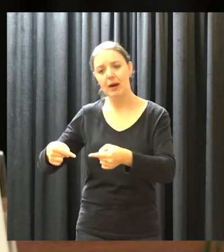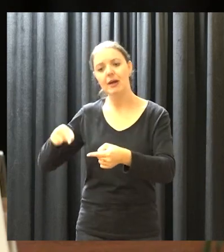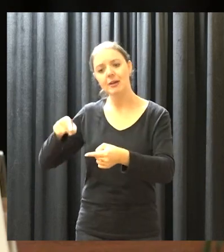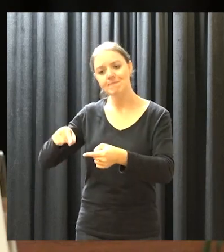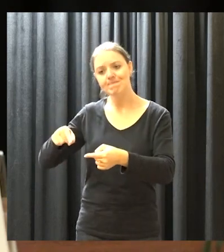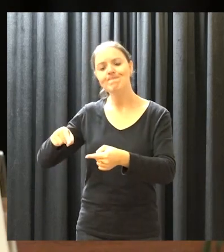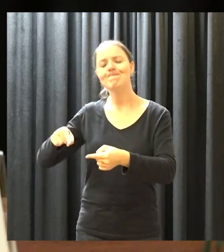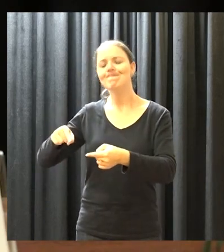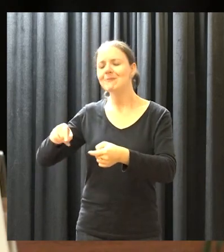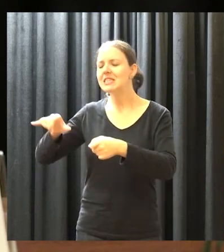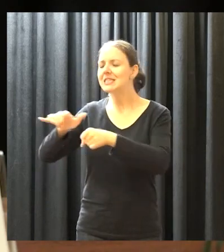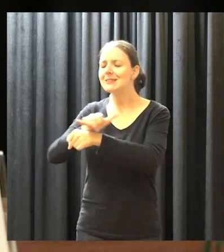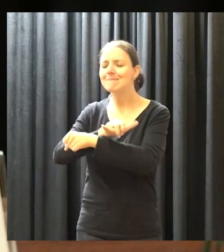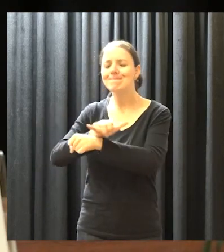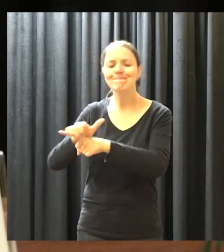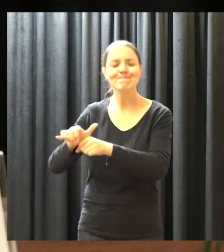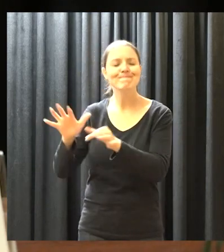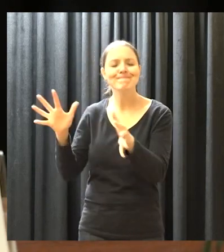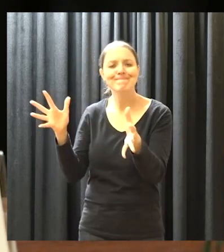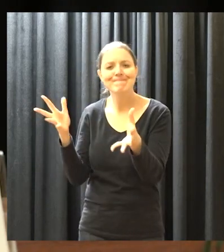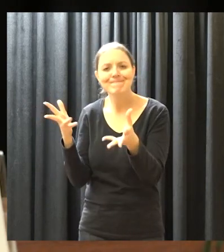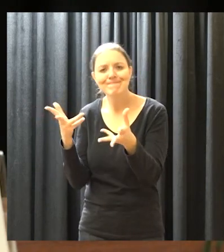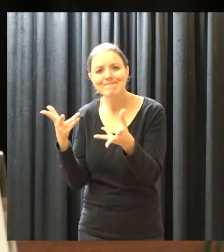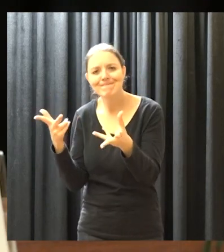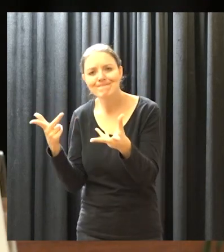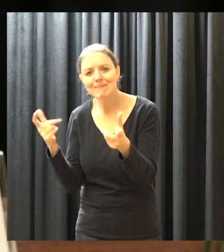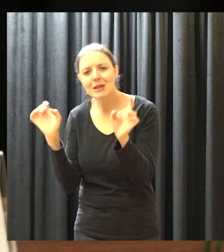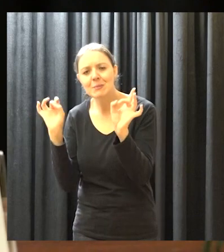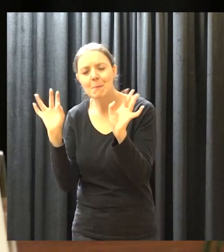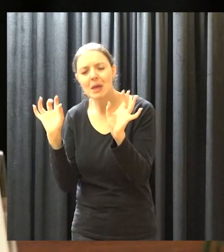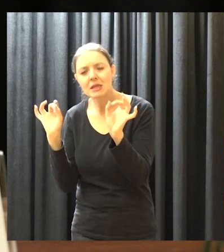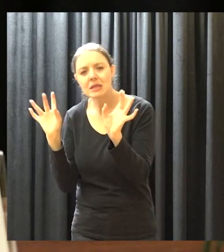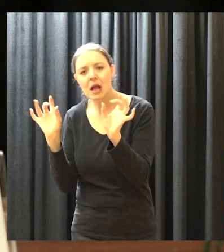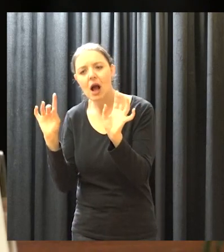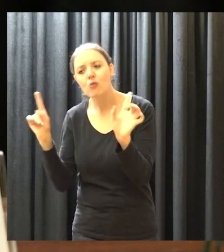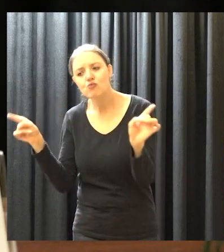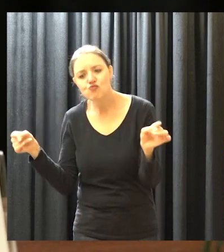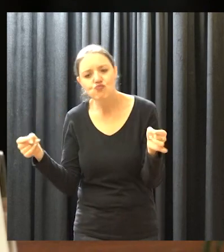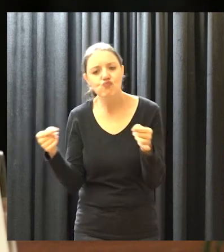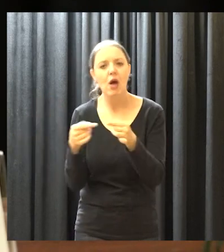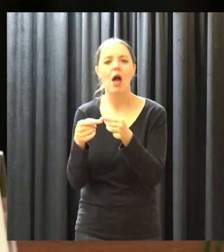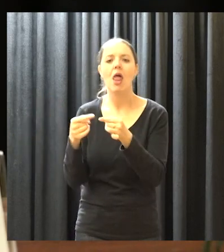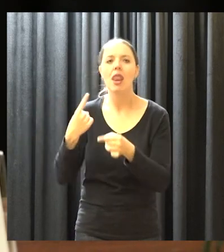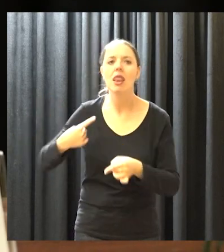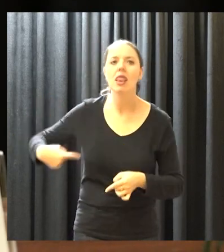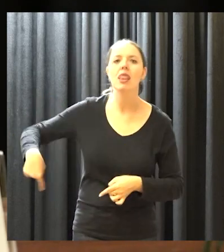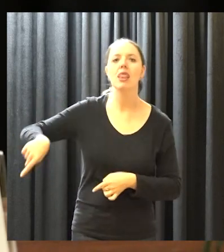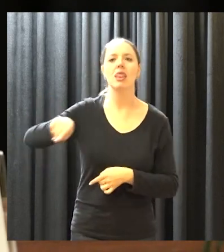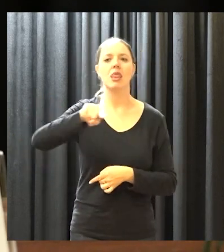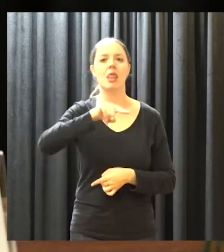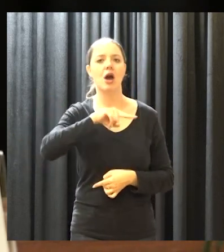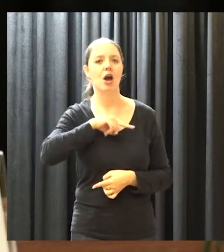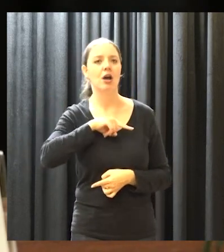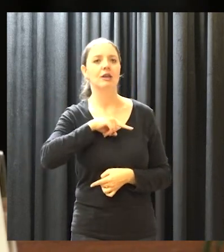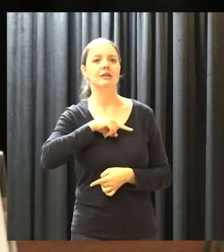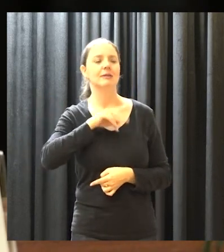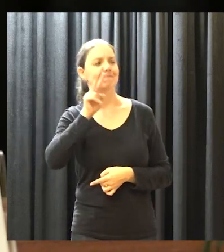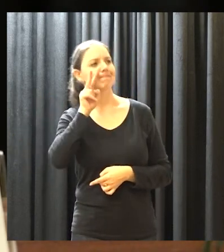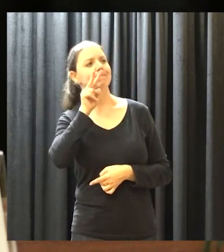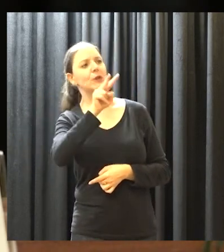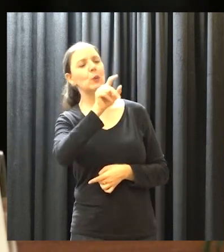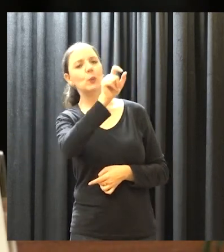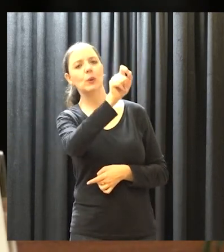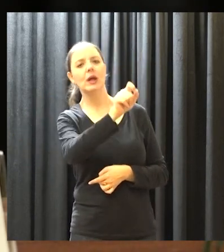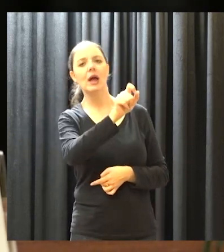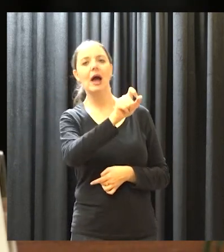uma ferramenta importantíssima de enfrentamento a uma certa narrativa individualizante